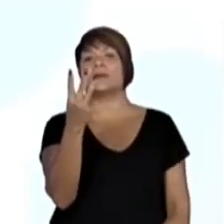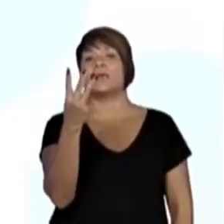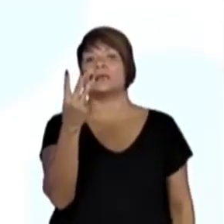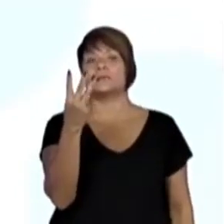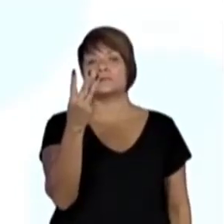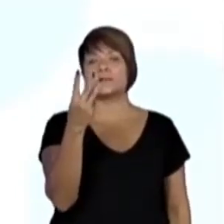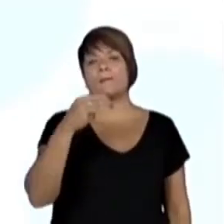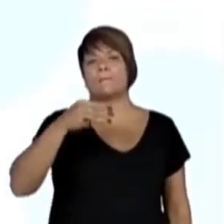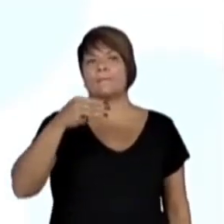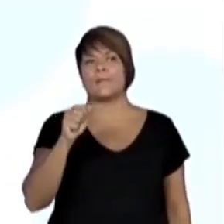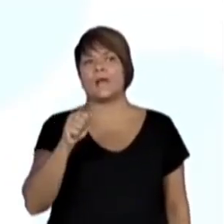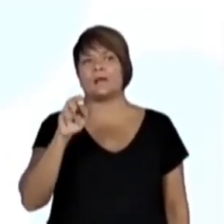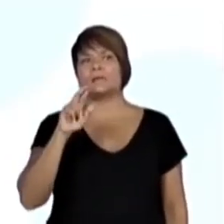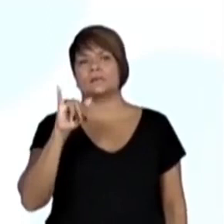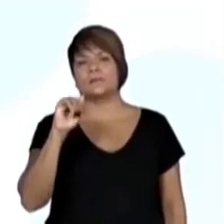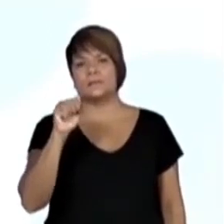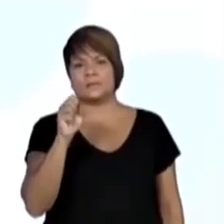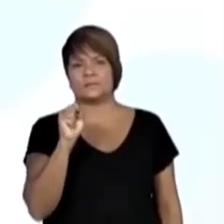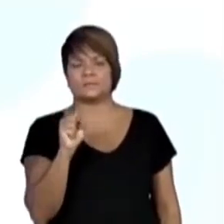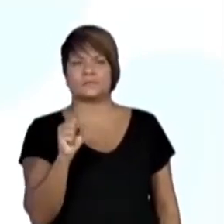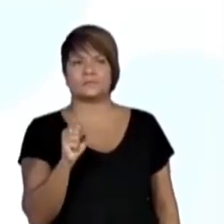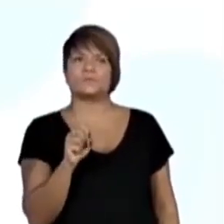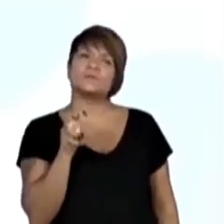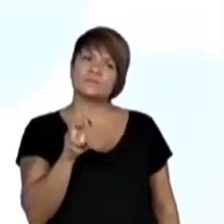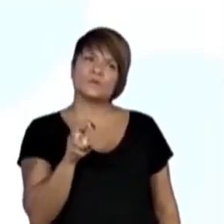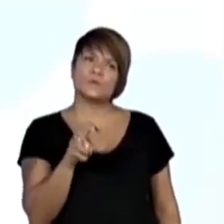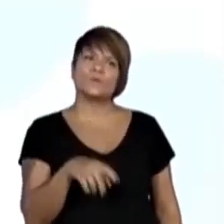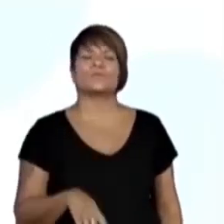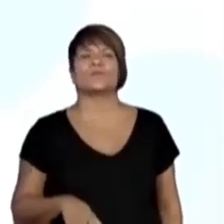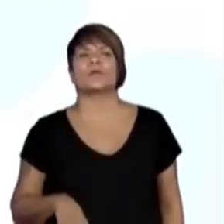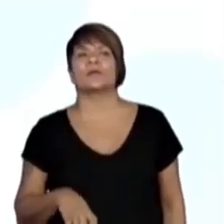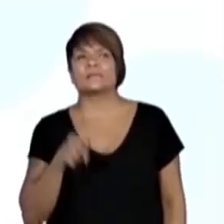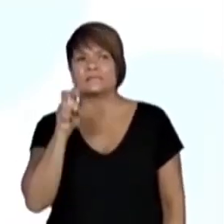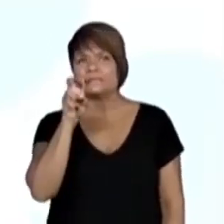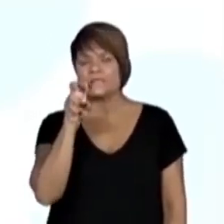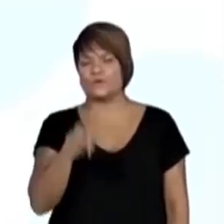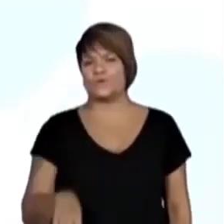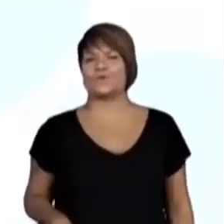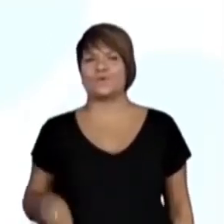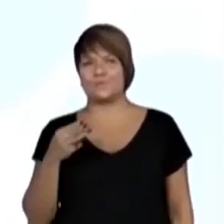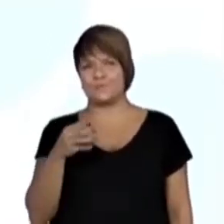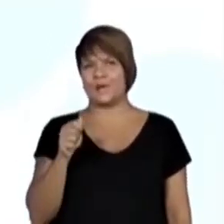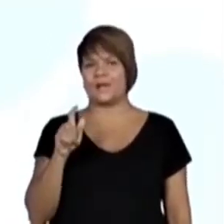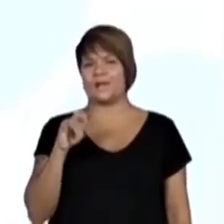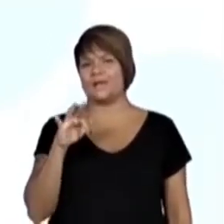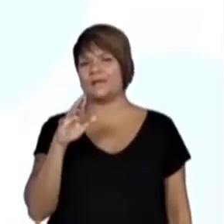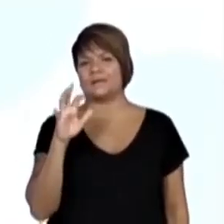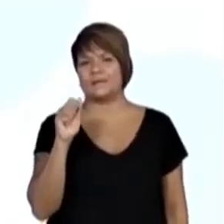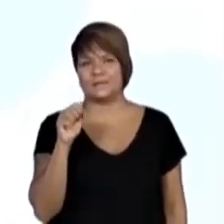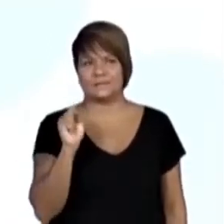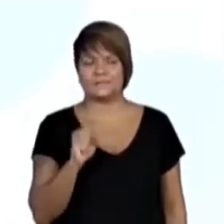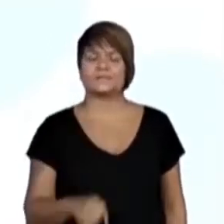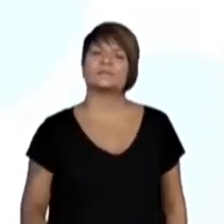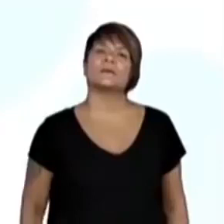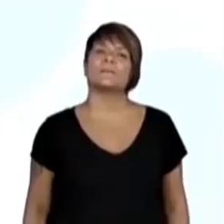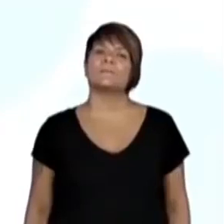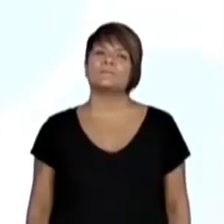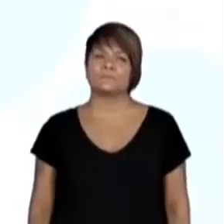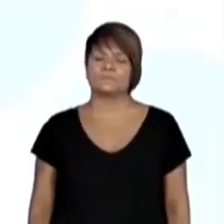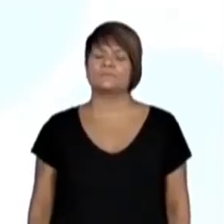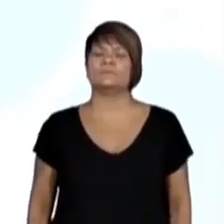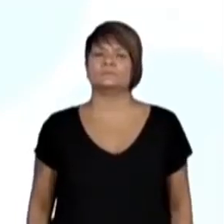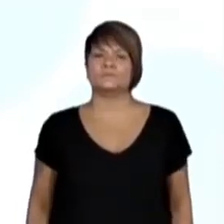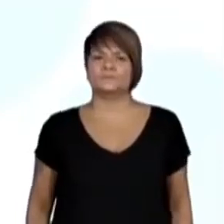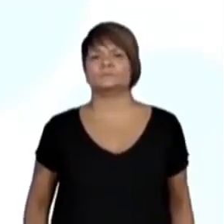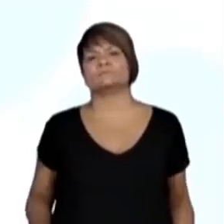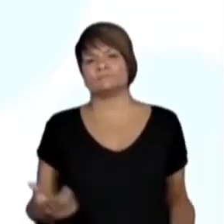Marias, bolinha de gude. E tem as variações, né? Teve professor aí que colocou no chat 5